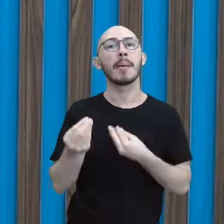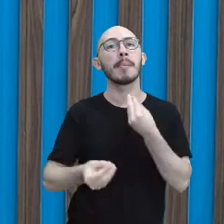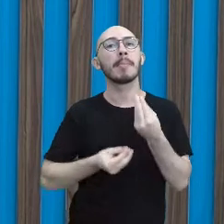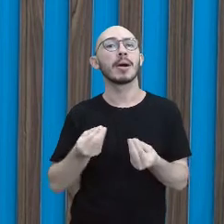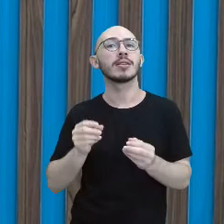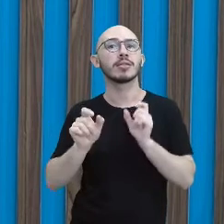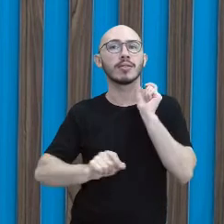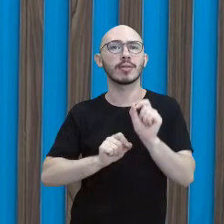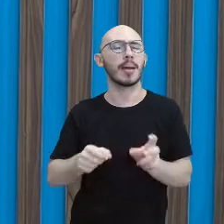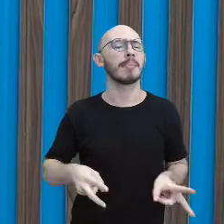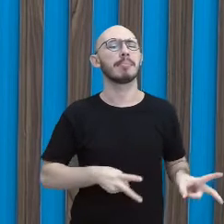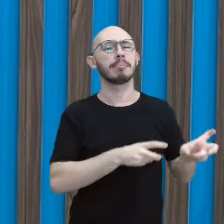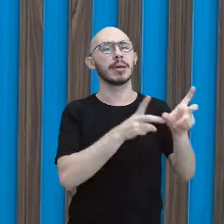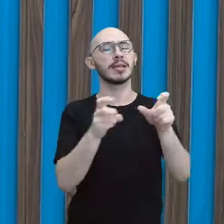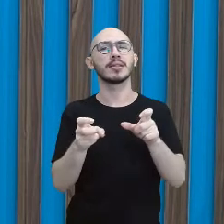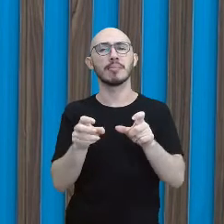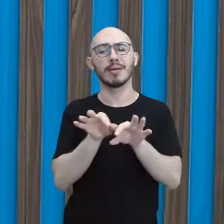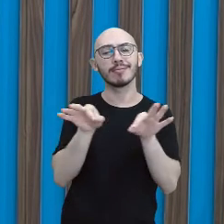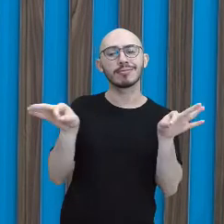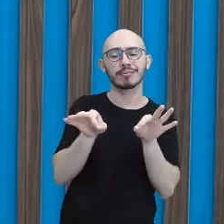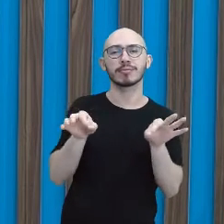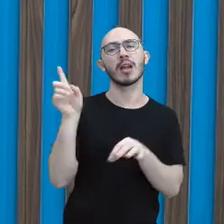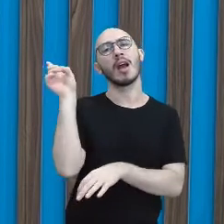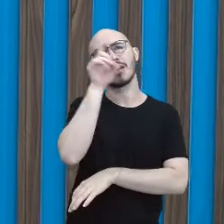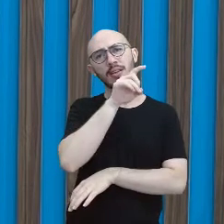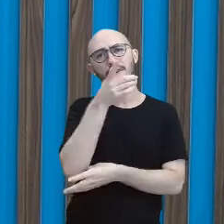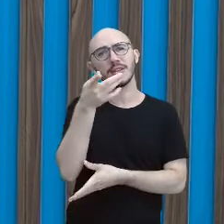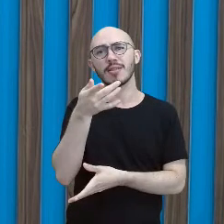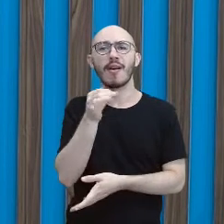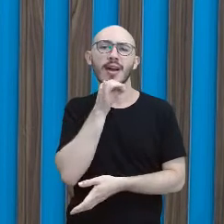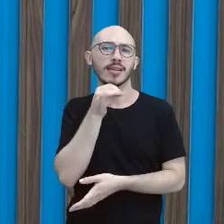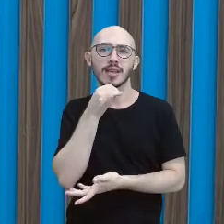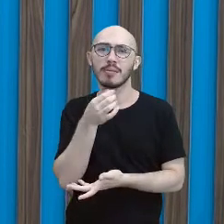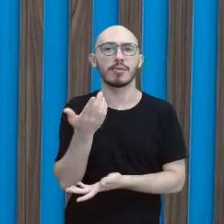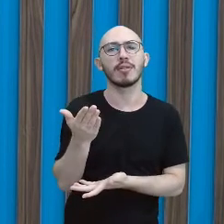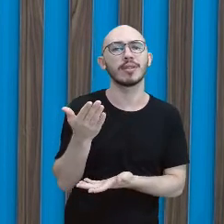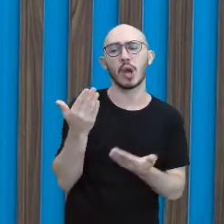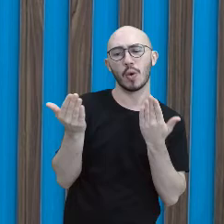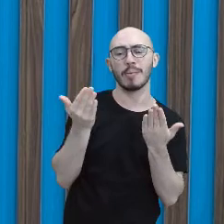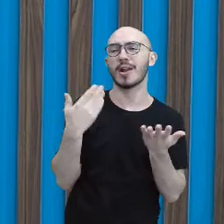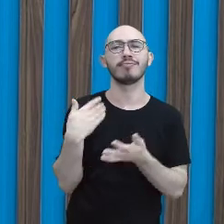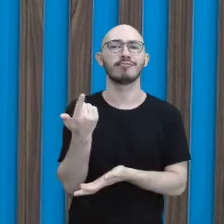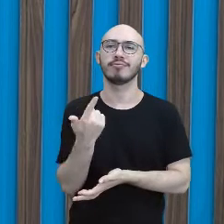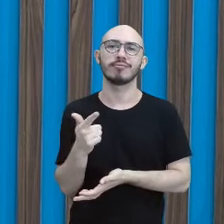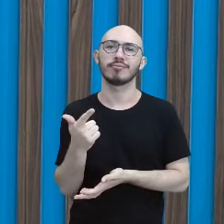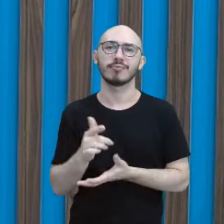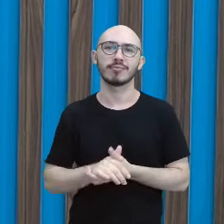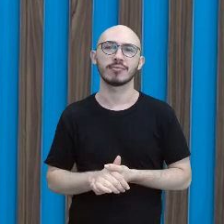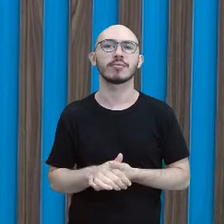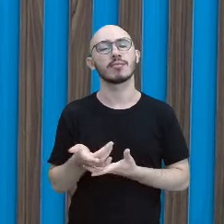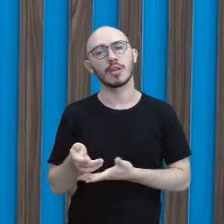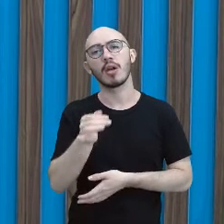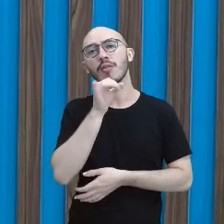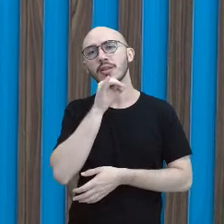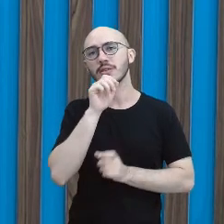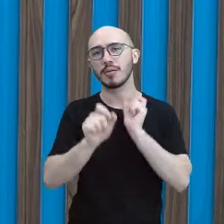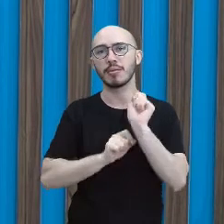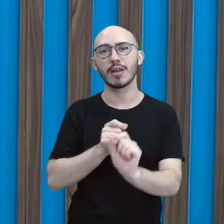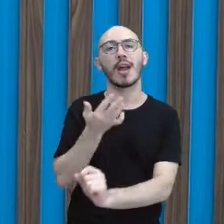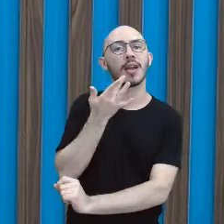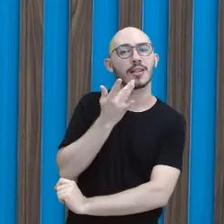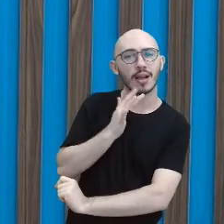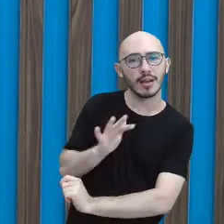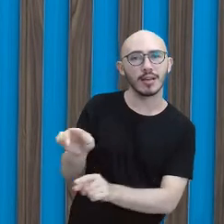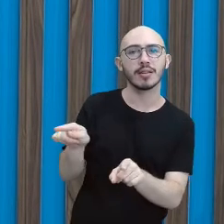tamanho é meio difícil da gente ter, porque a gente não tem exemplos ao qual fazer a comparação. Achei interessante esse exemplo do menininho aí